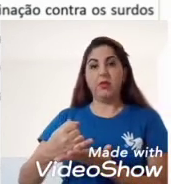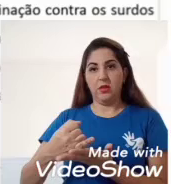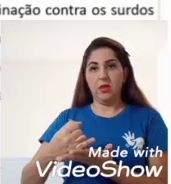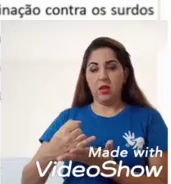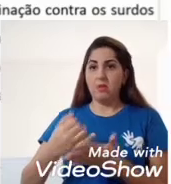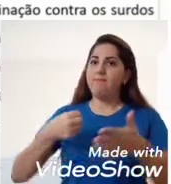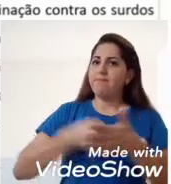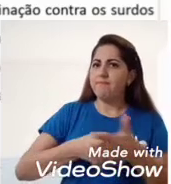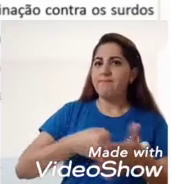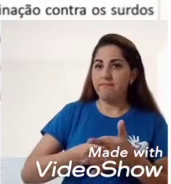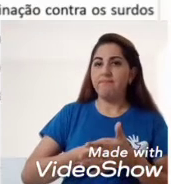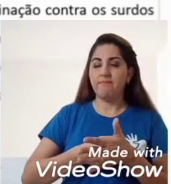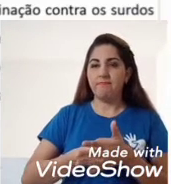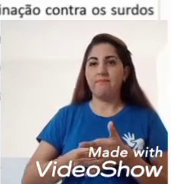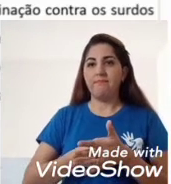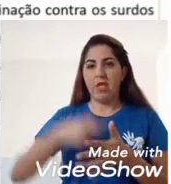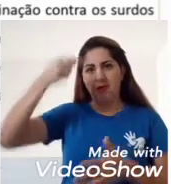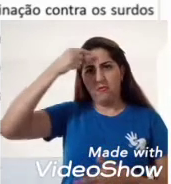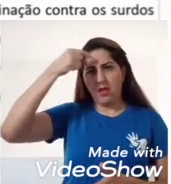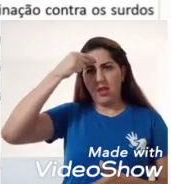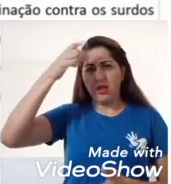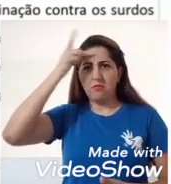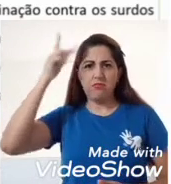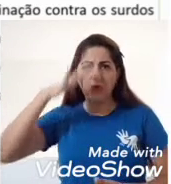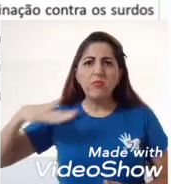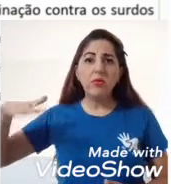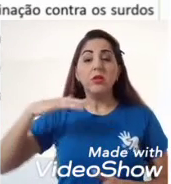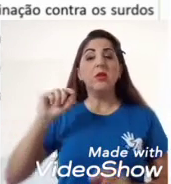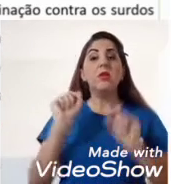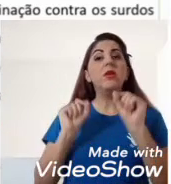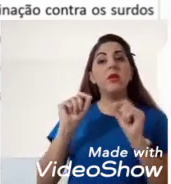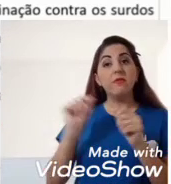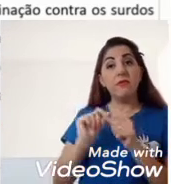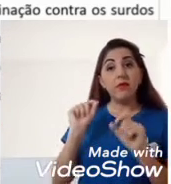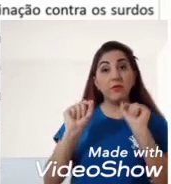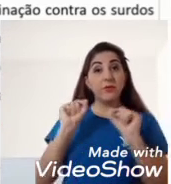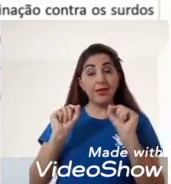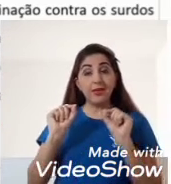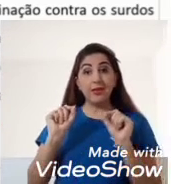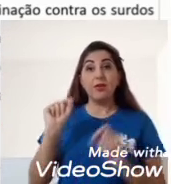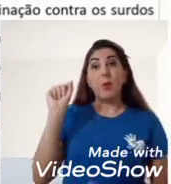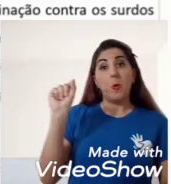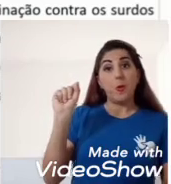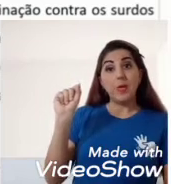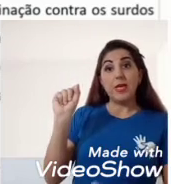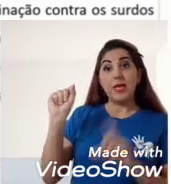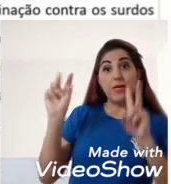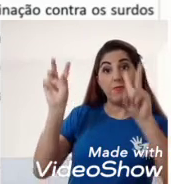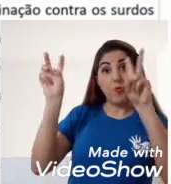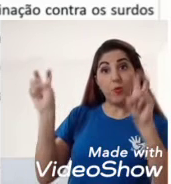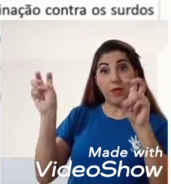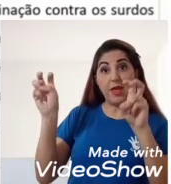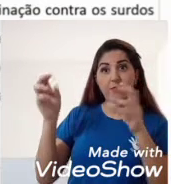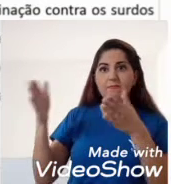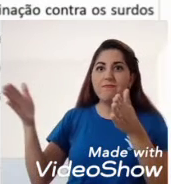Inicialmente, o entrave é a mentalidade retrógrada de parte da população, que age, olha aí, gente, esse que retoma